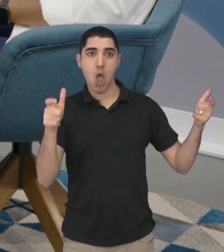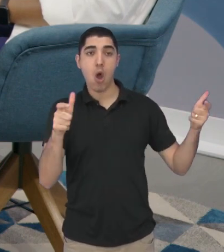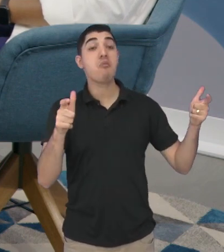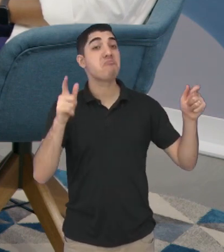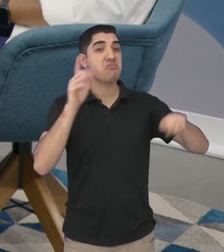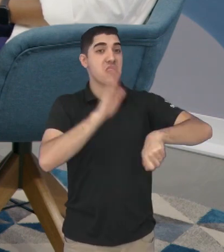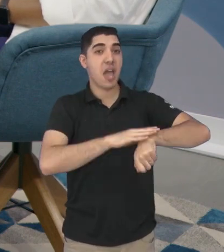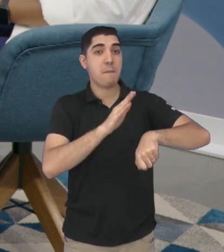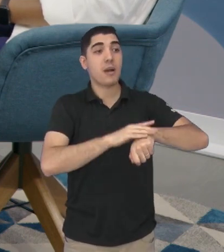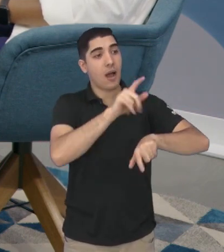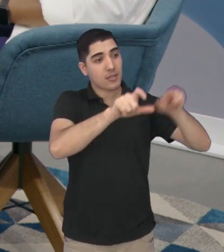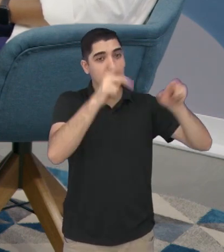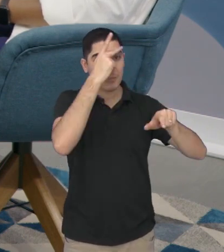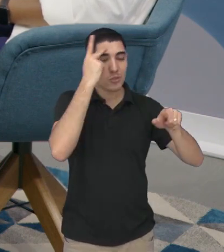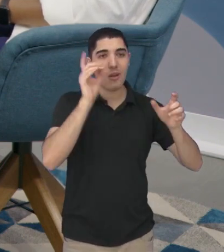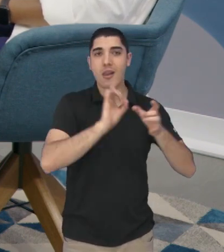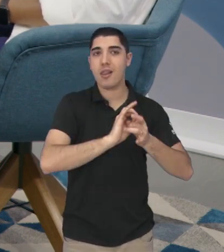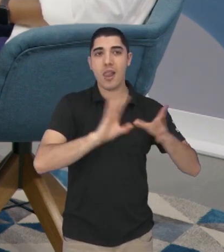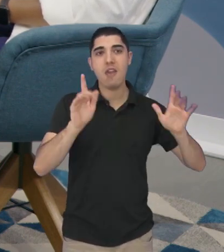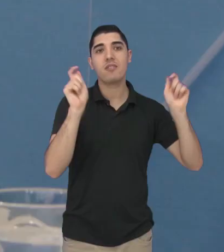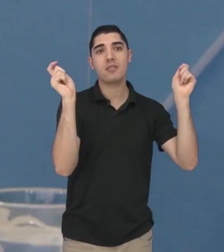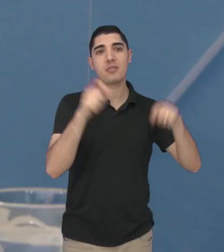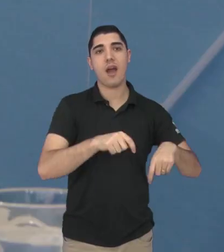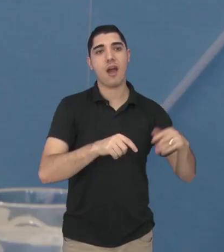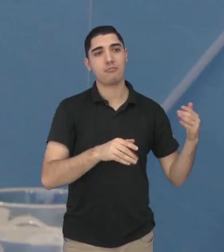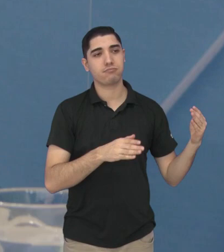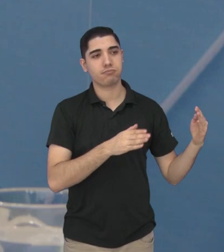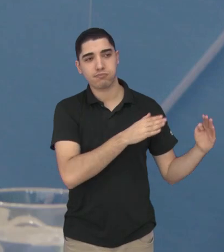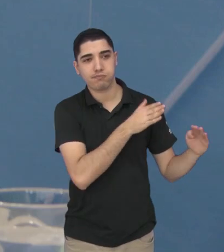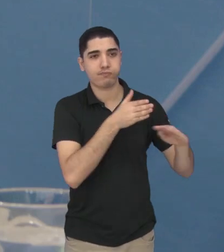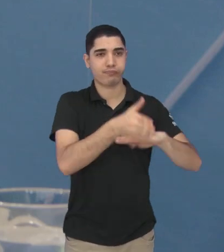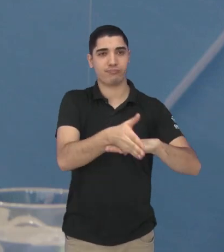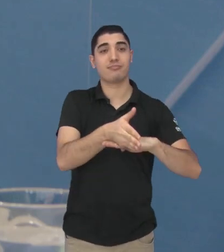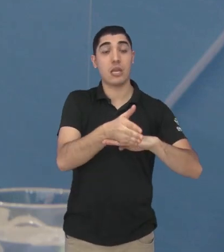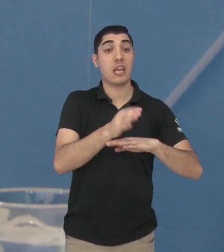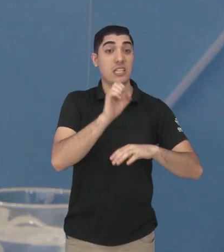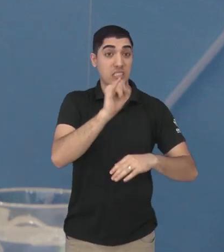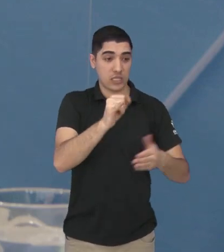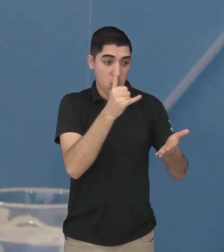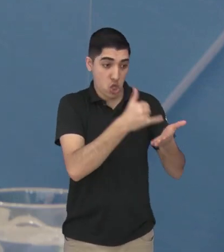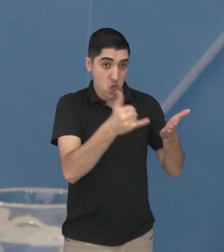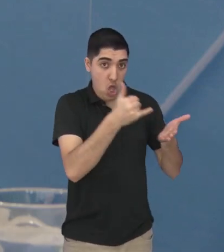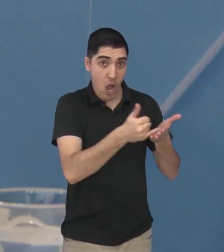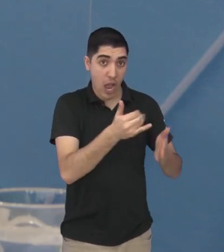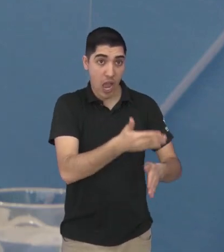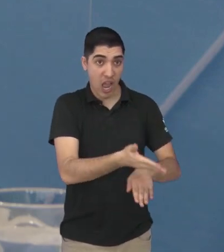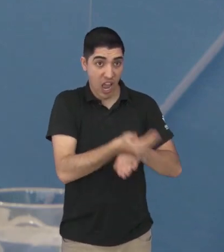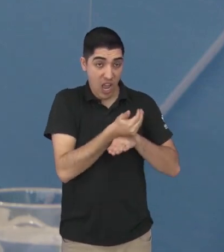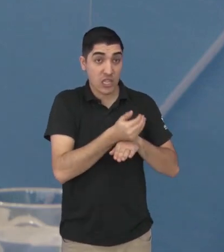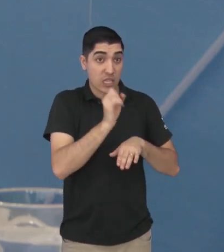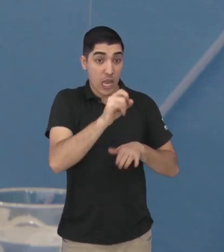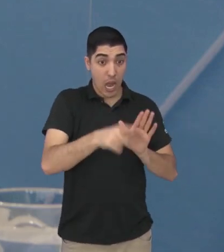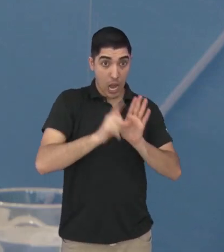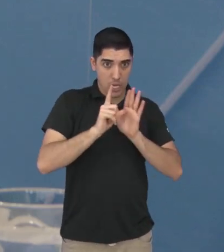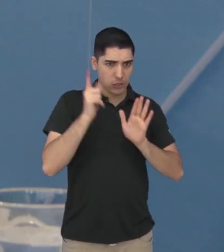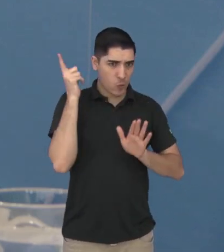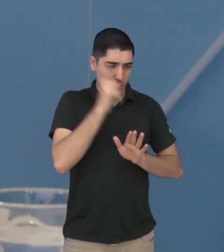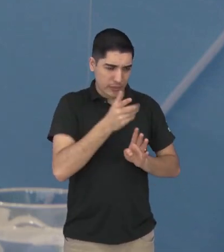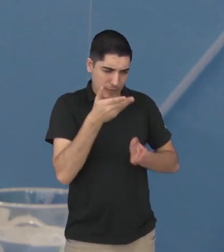pessoas tenham livre acesso a esse tratamento. Por quê? Porque a dependência química, quanto mais rápido você consegue